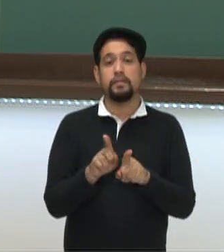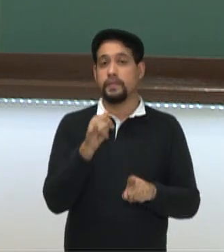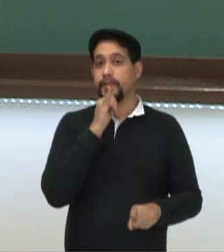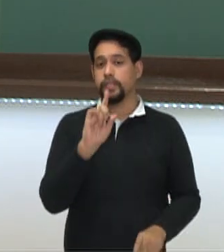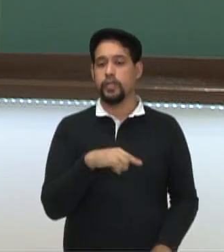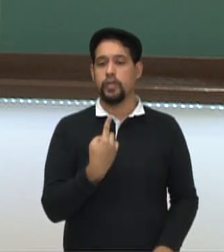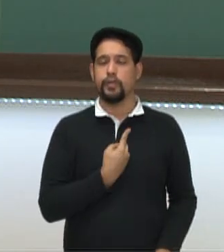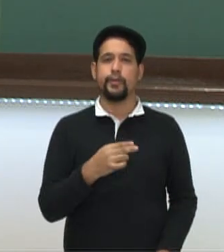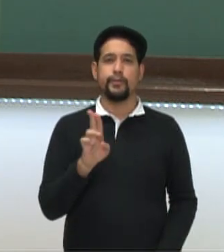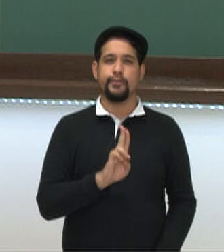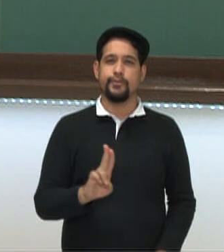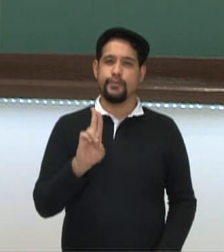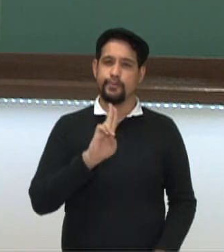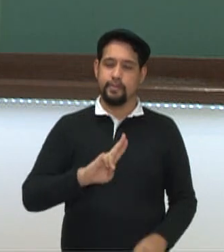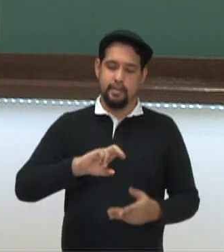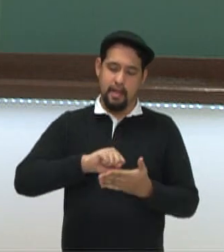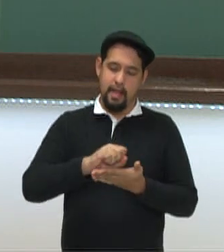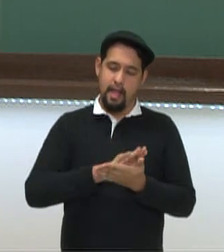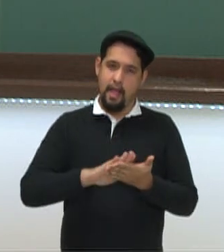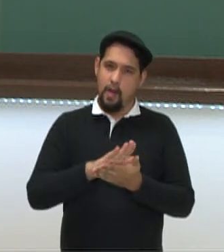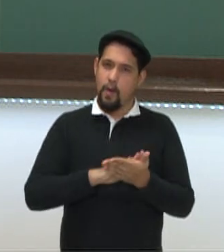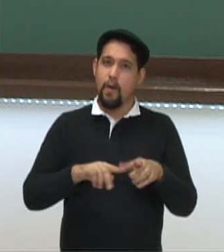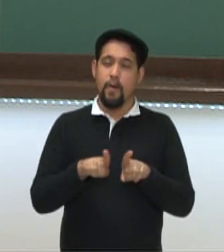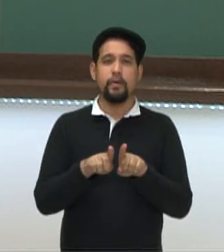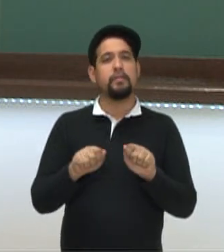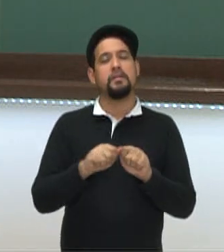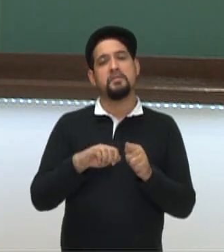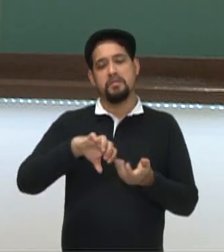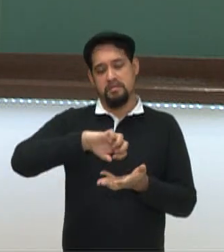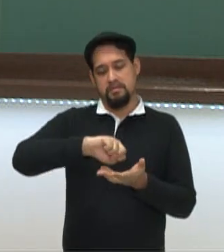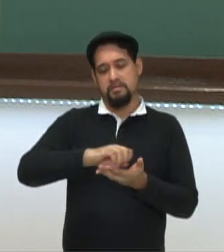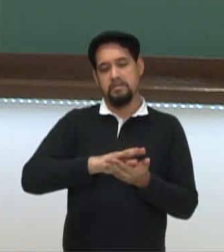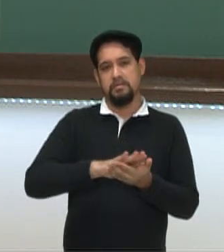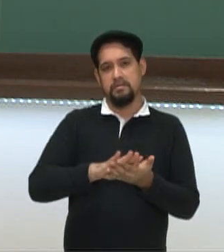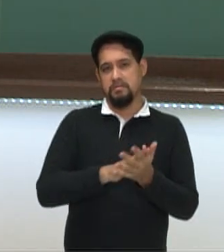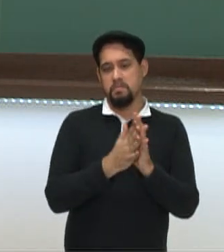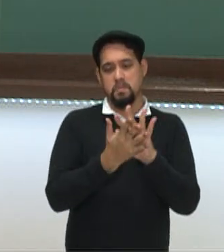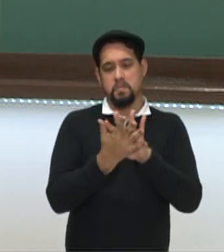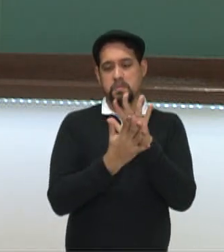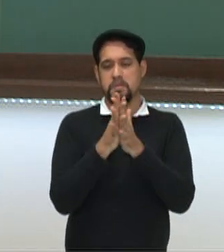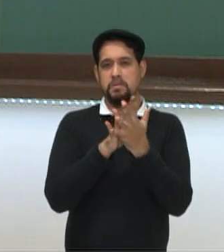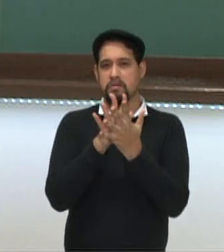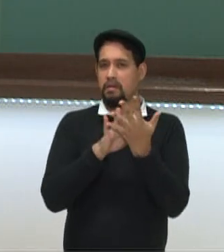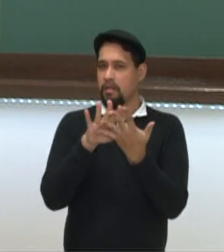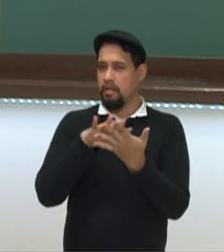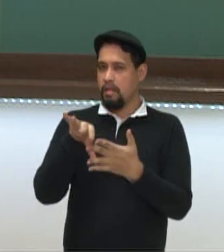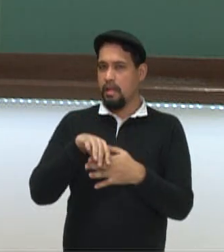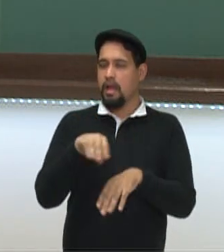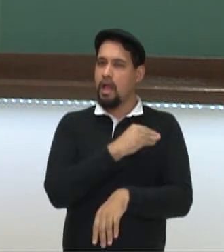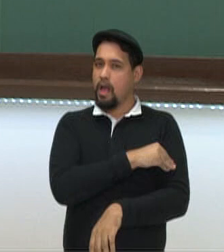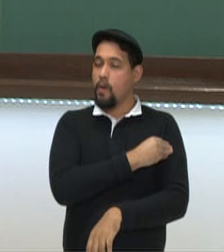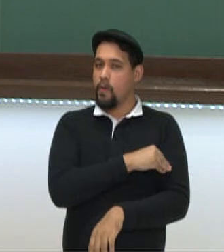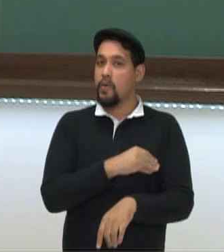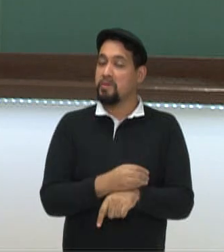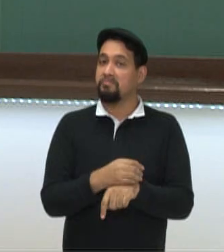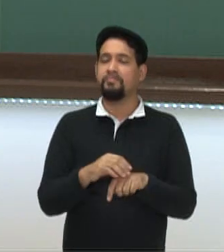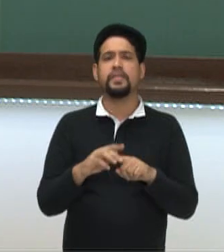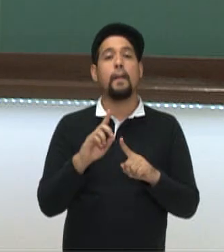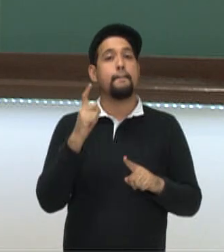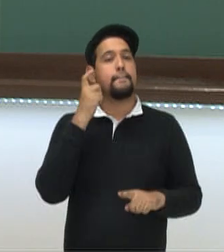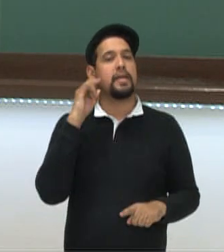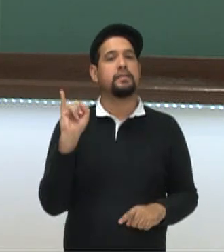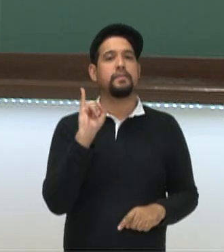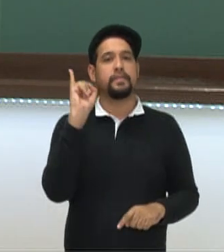nós adicionamos álcool e esfregamos as mãos. Pense uma coisa